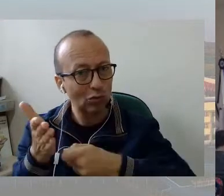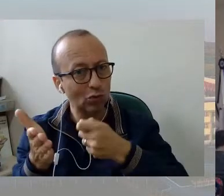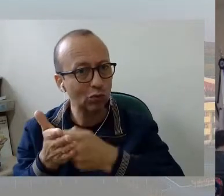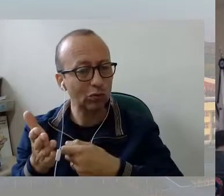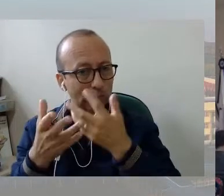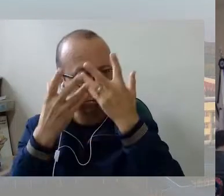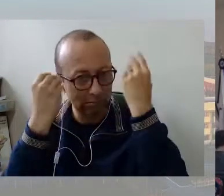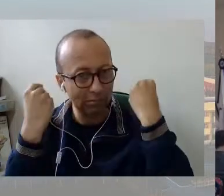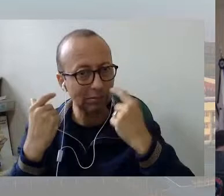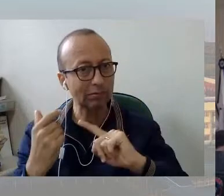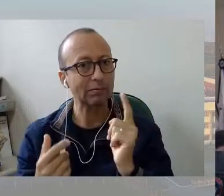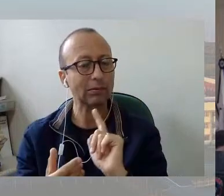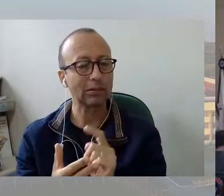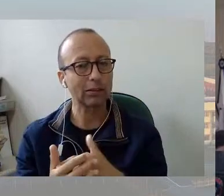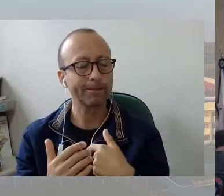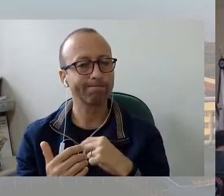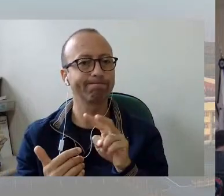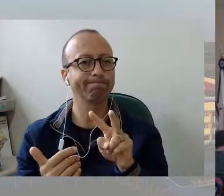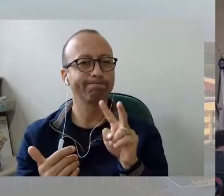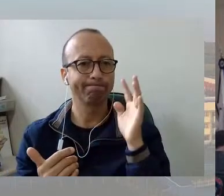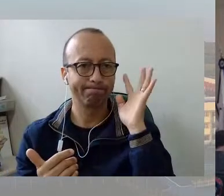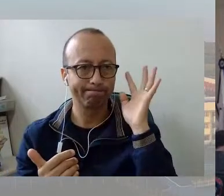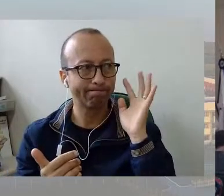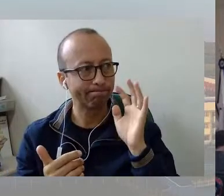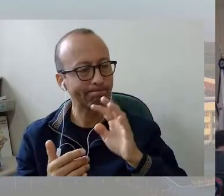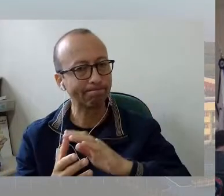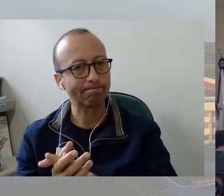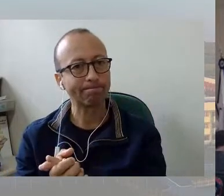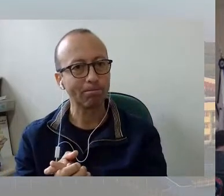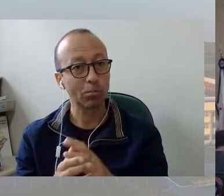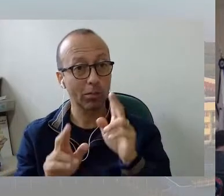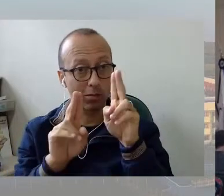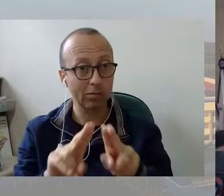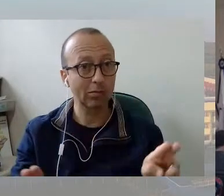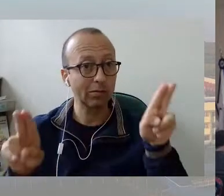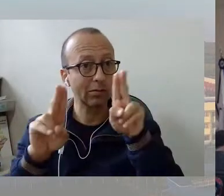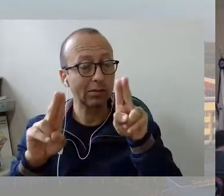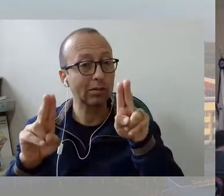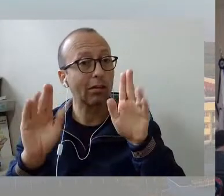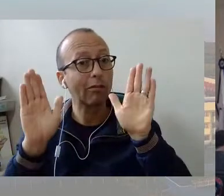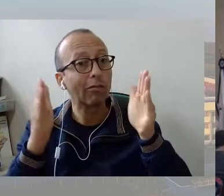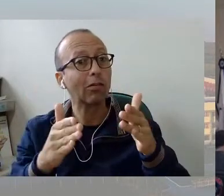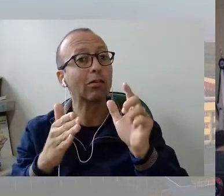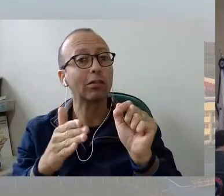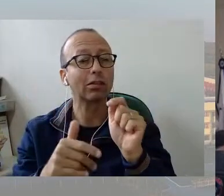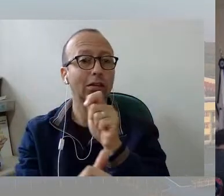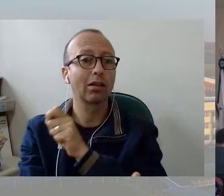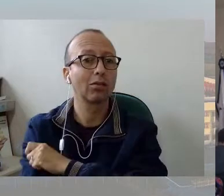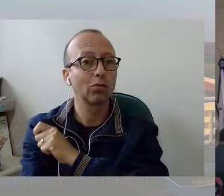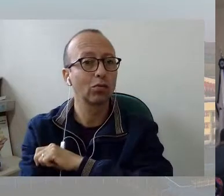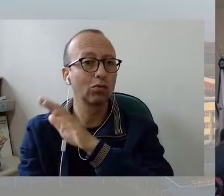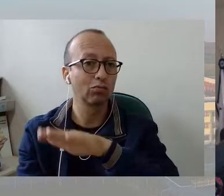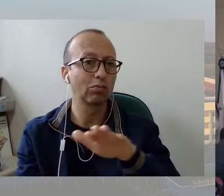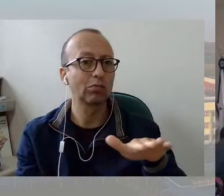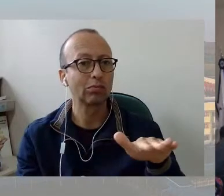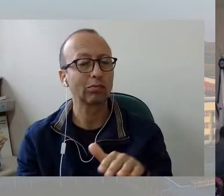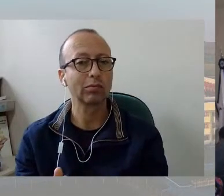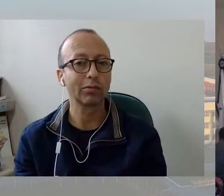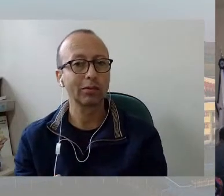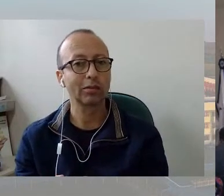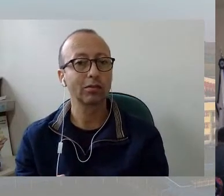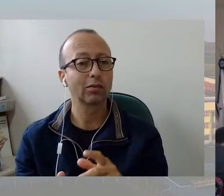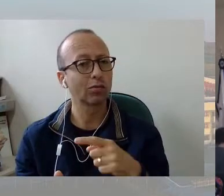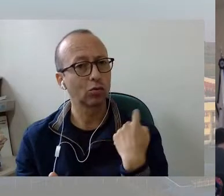marcante. Dizer que a universidade existe em função dos alunos, e nós estaremos trabalhando por